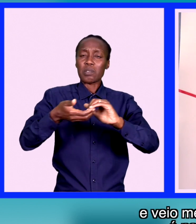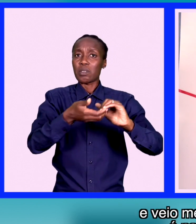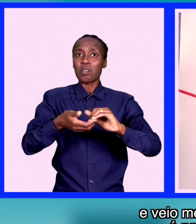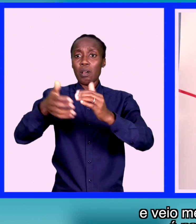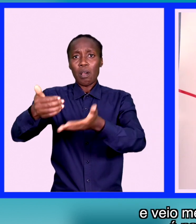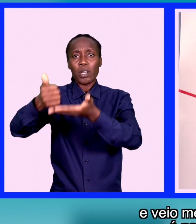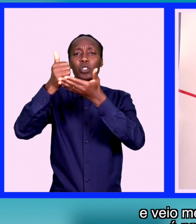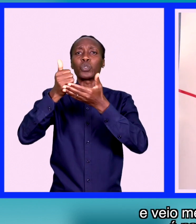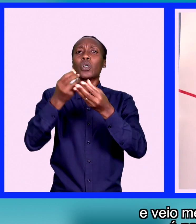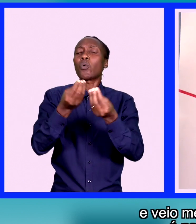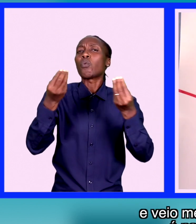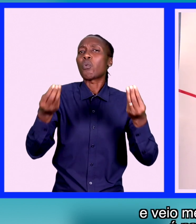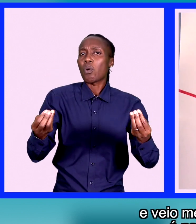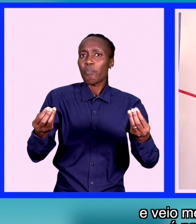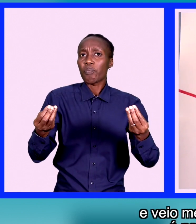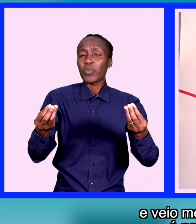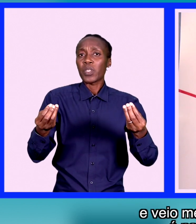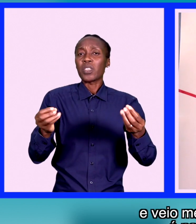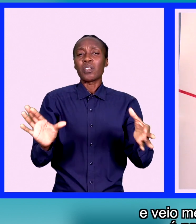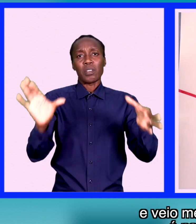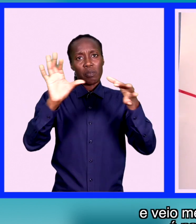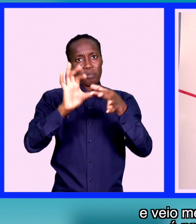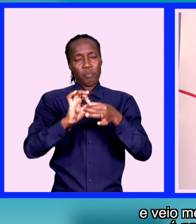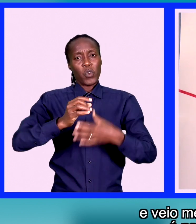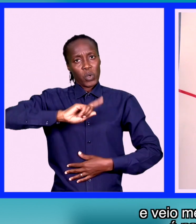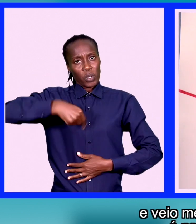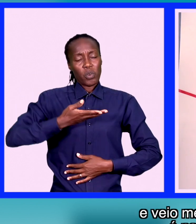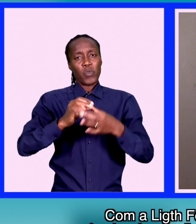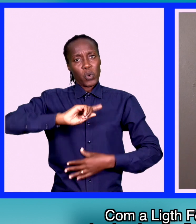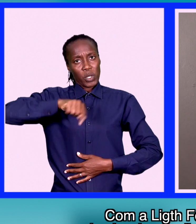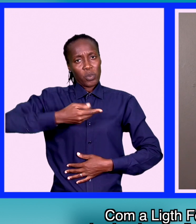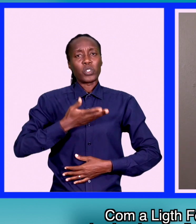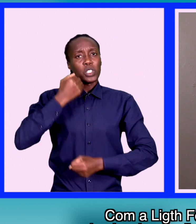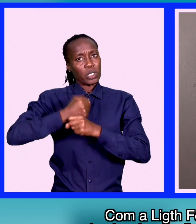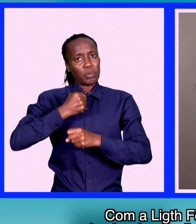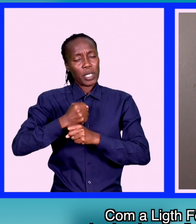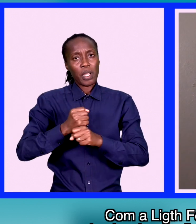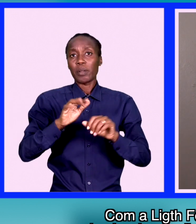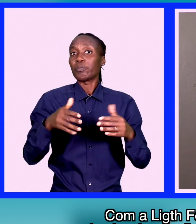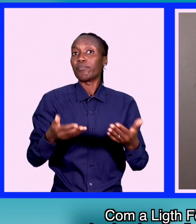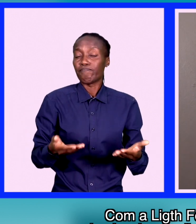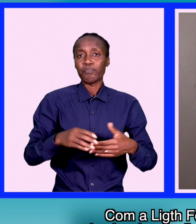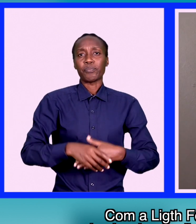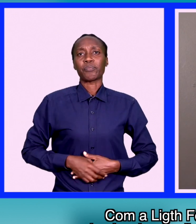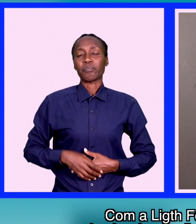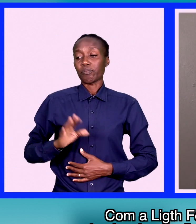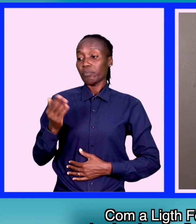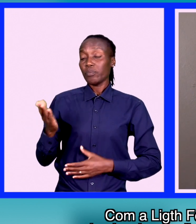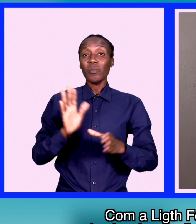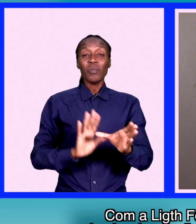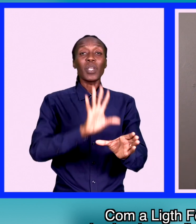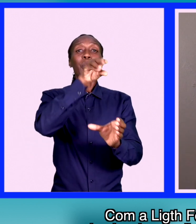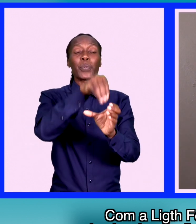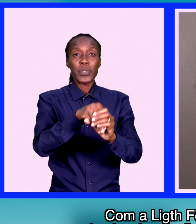estratégica e veio mesmo a calhar naquilo que é nossa missão também. For the World, sobre a inclusão de pessoas,